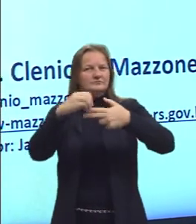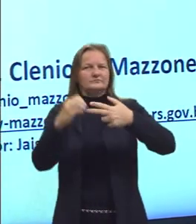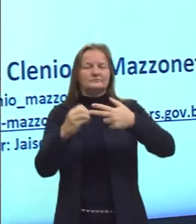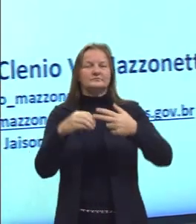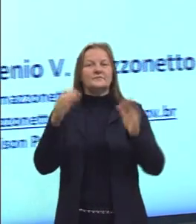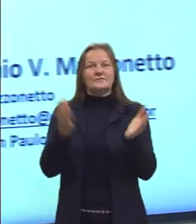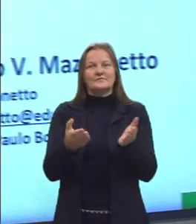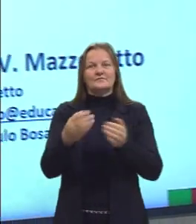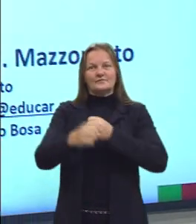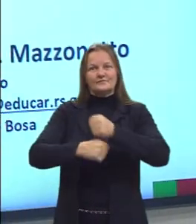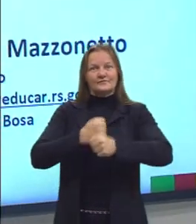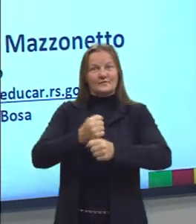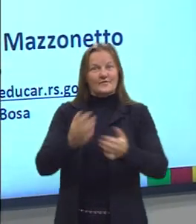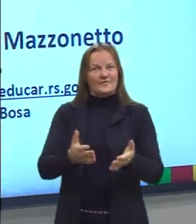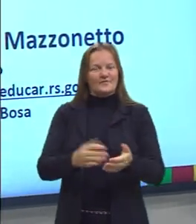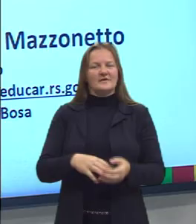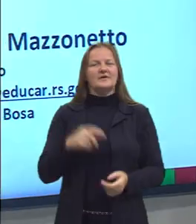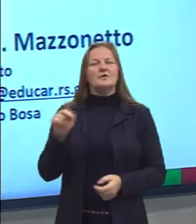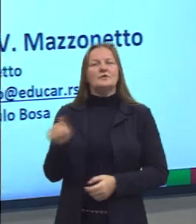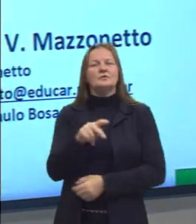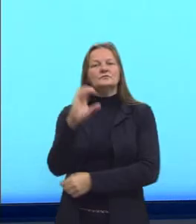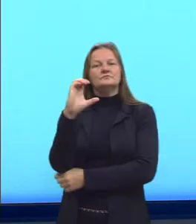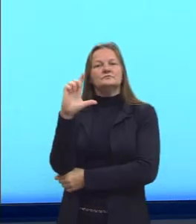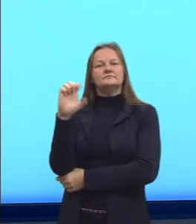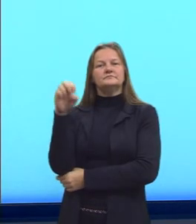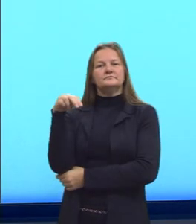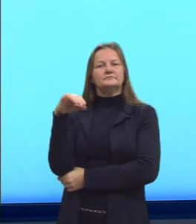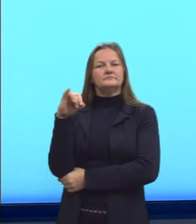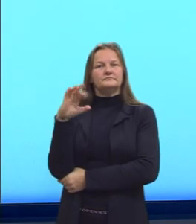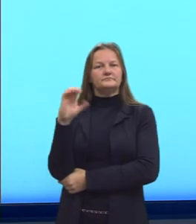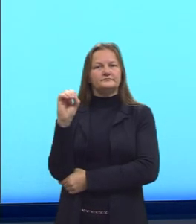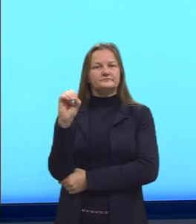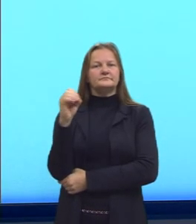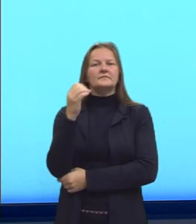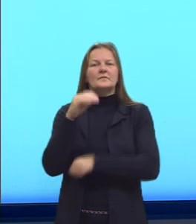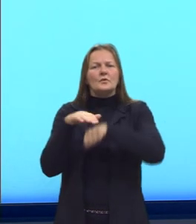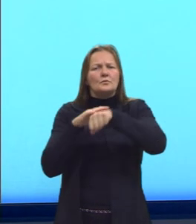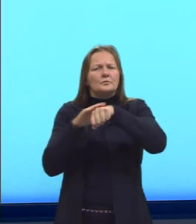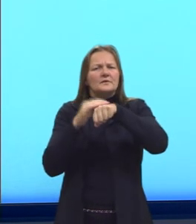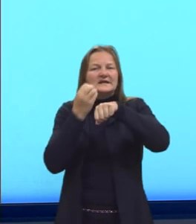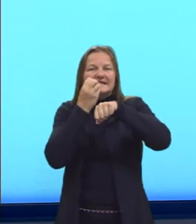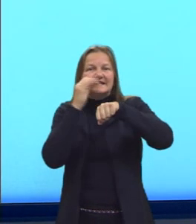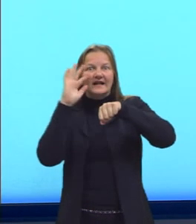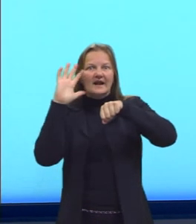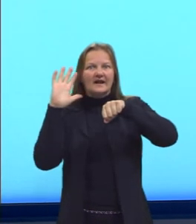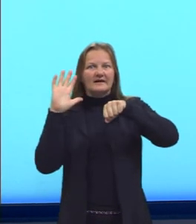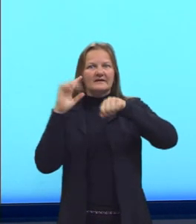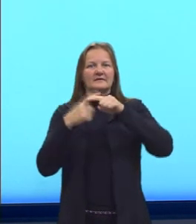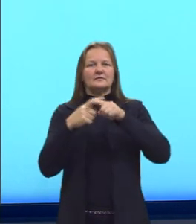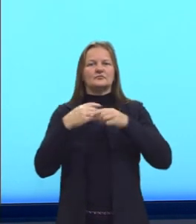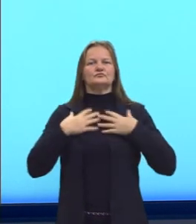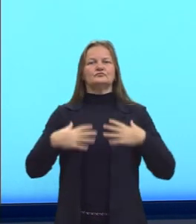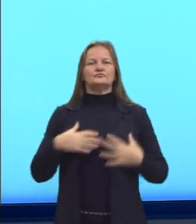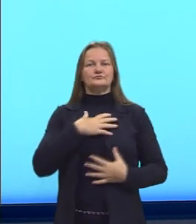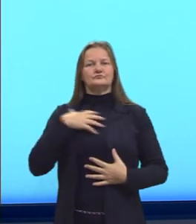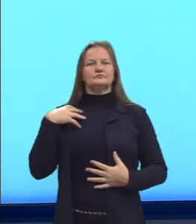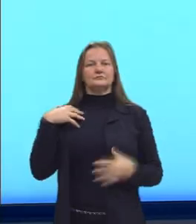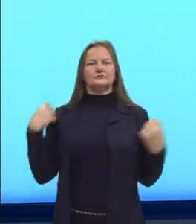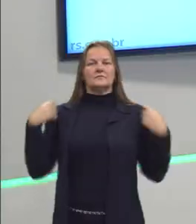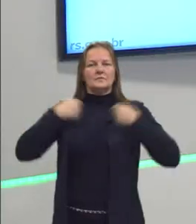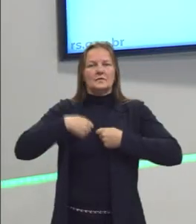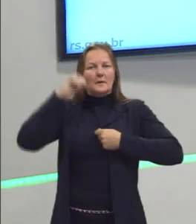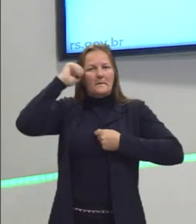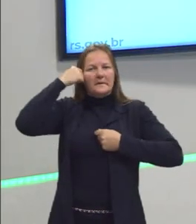neste ano eu sou professor clênio só tem o pele clara visto uma camiseta Magenta + jaqueta